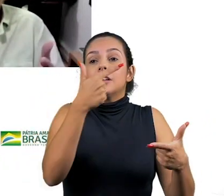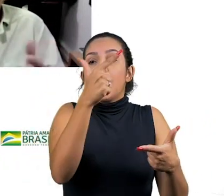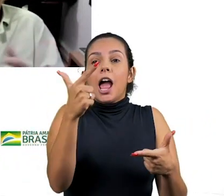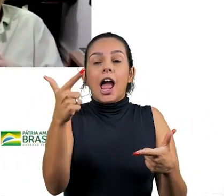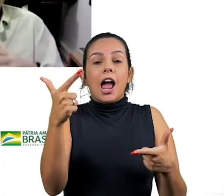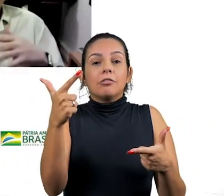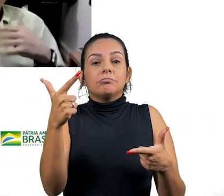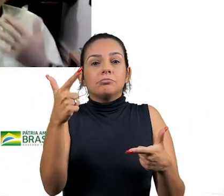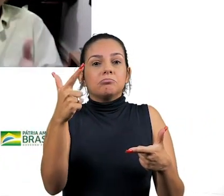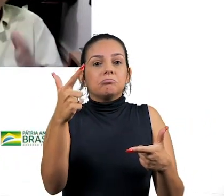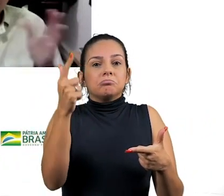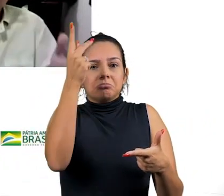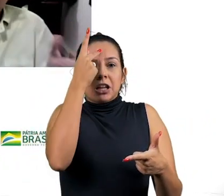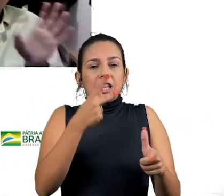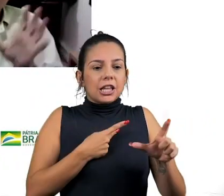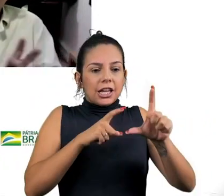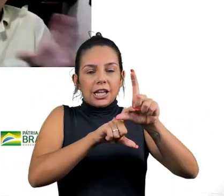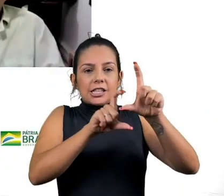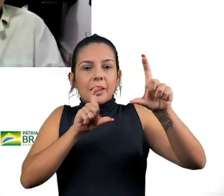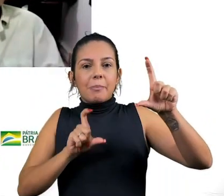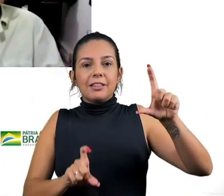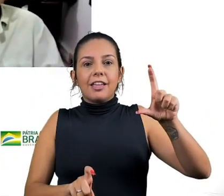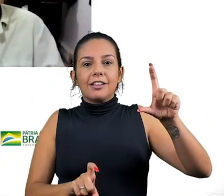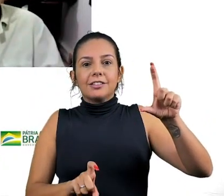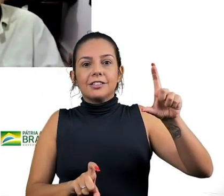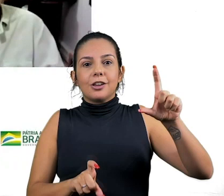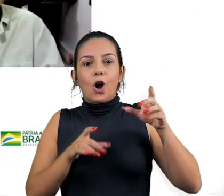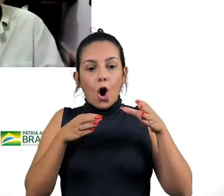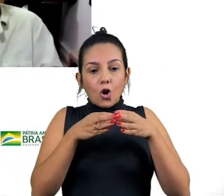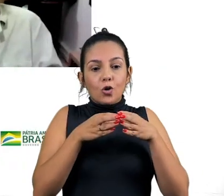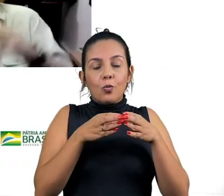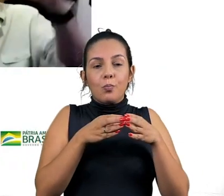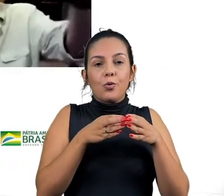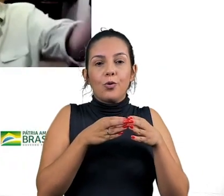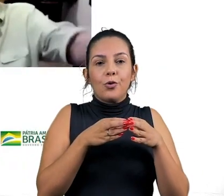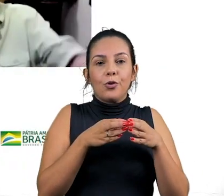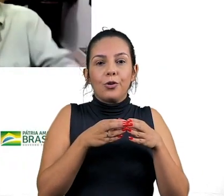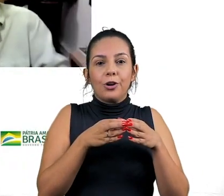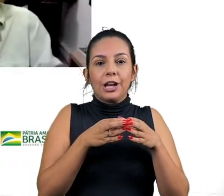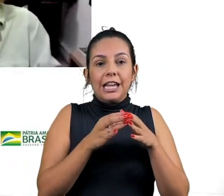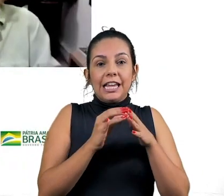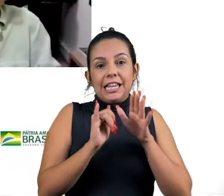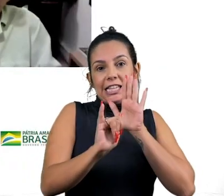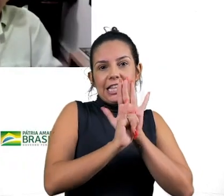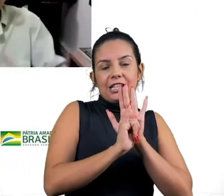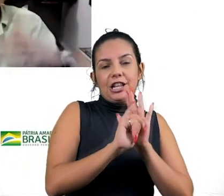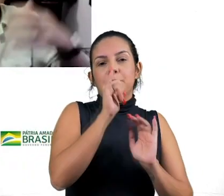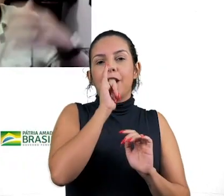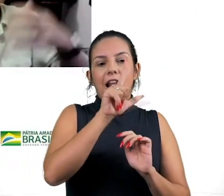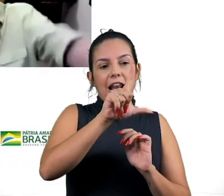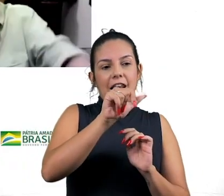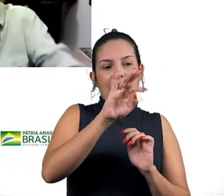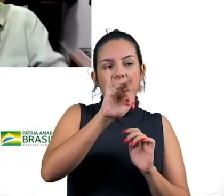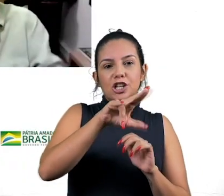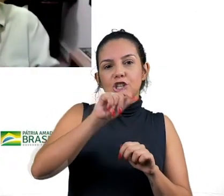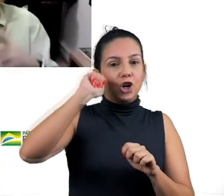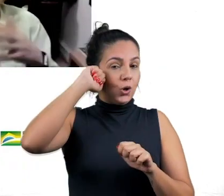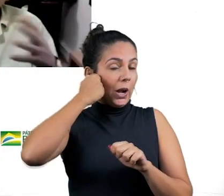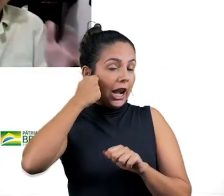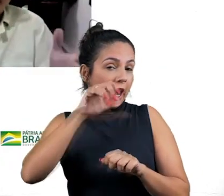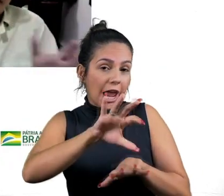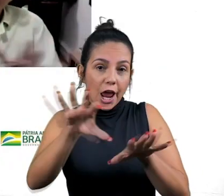independentes, né? Ou então os grupos identitários, os latinos, os negros,